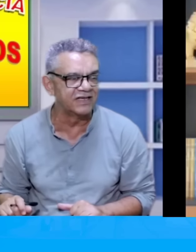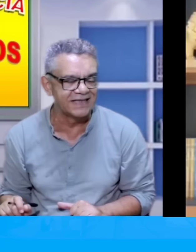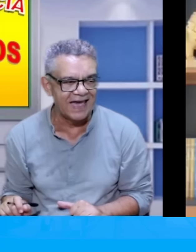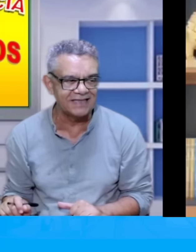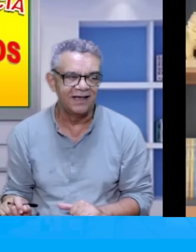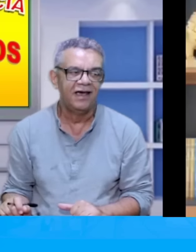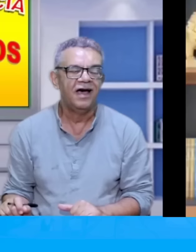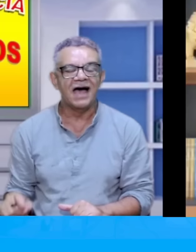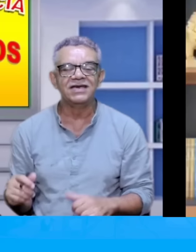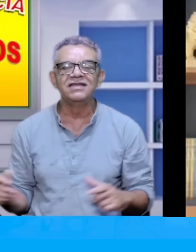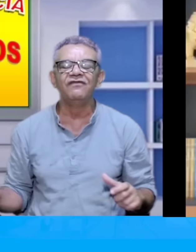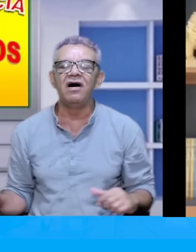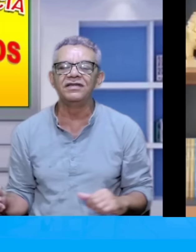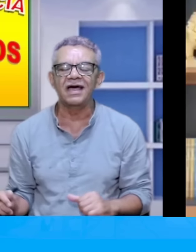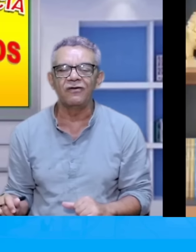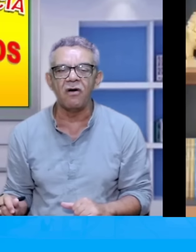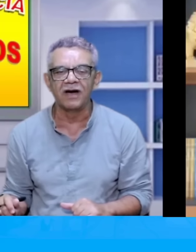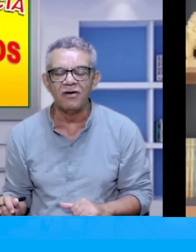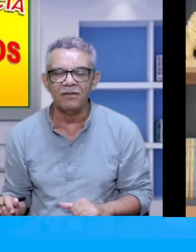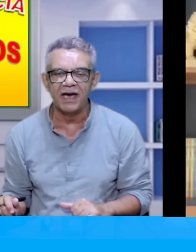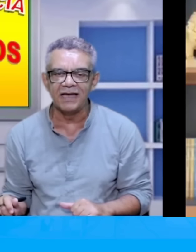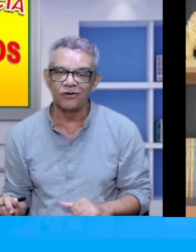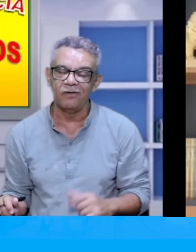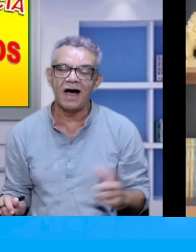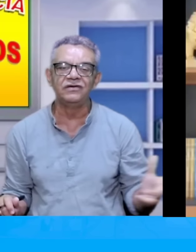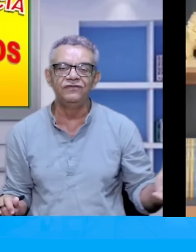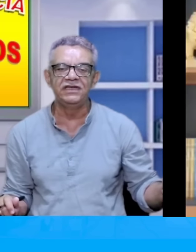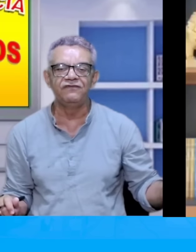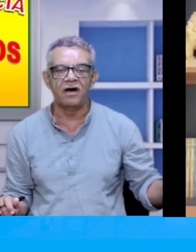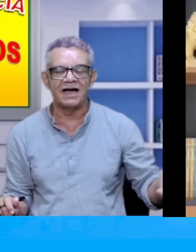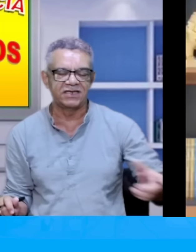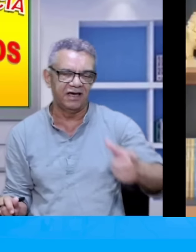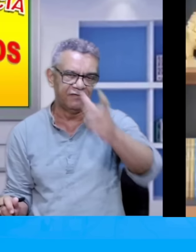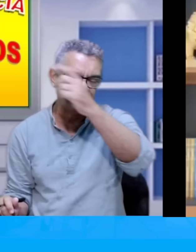todos vocês. A gente volta a qualquer momento com mais um